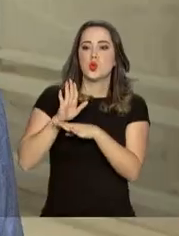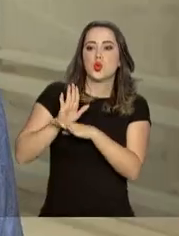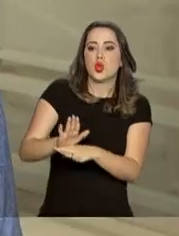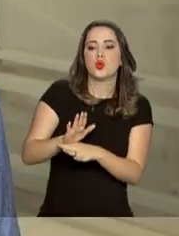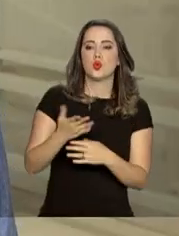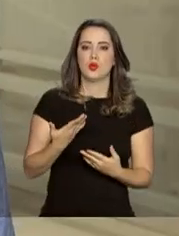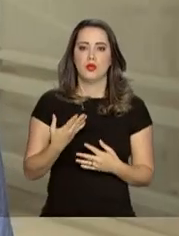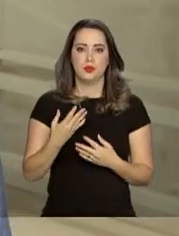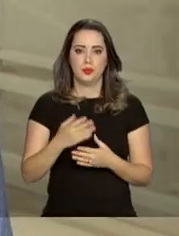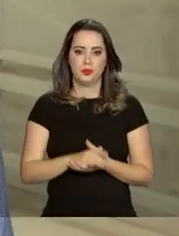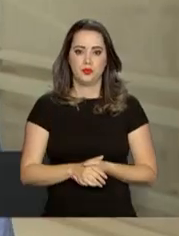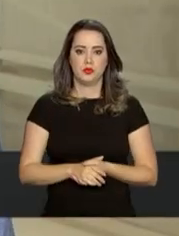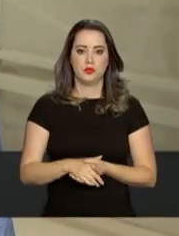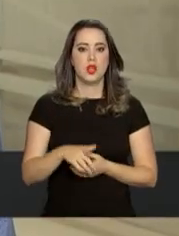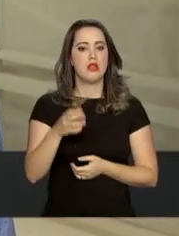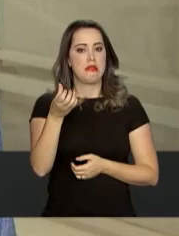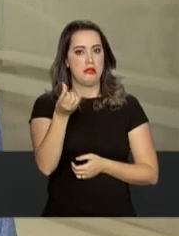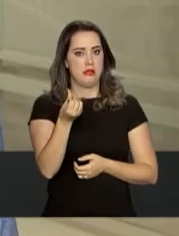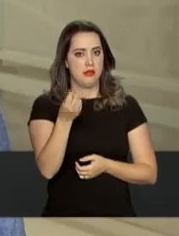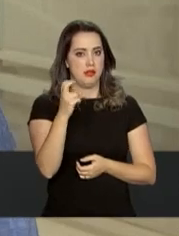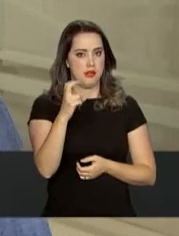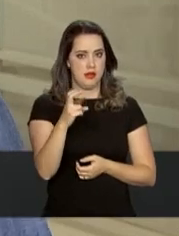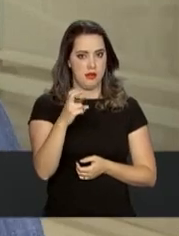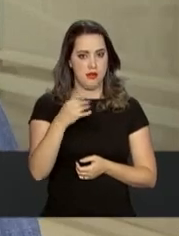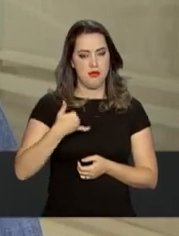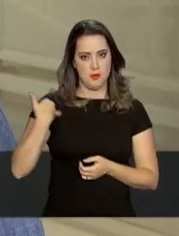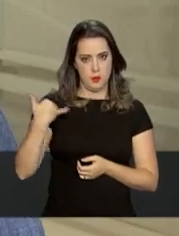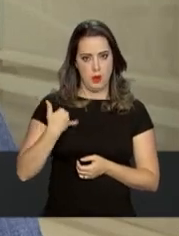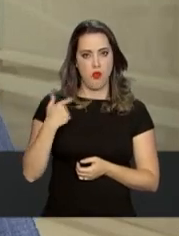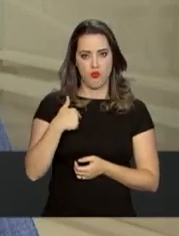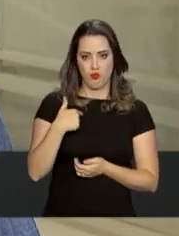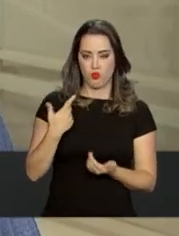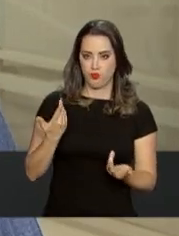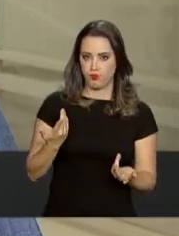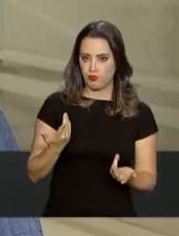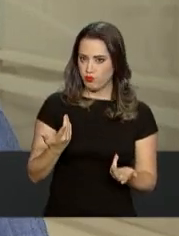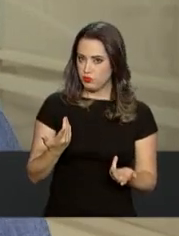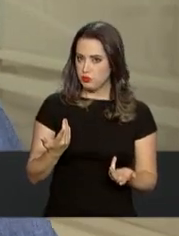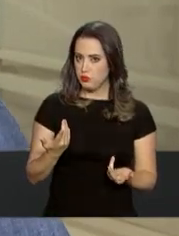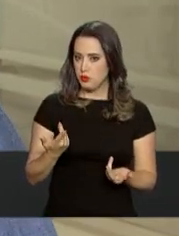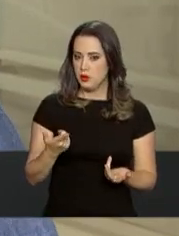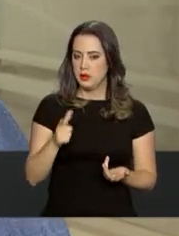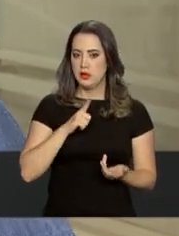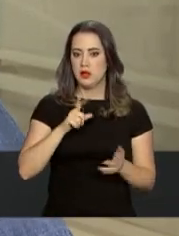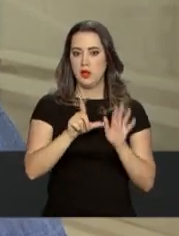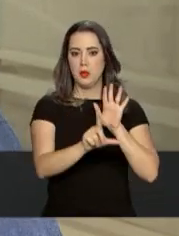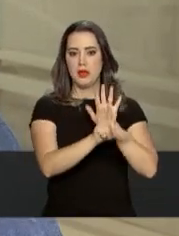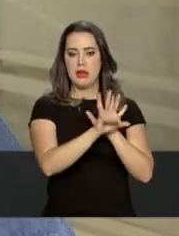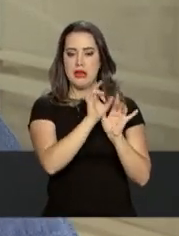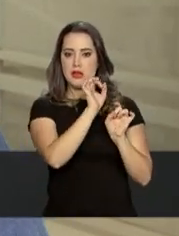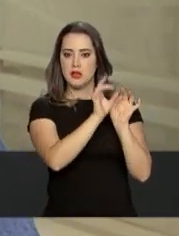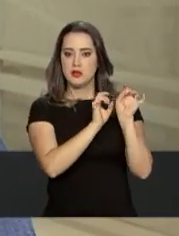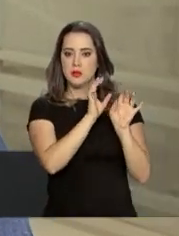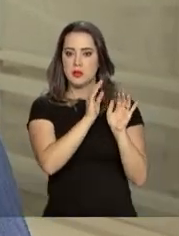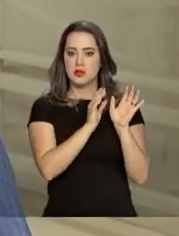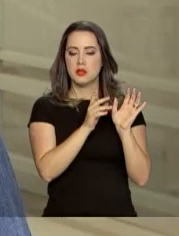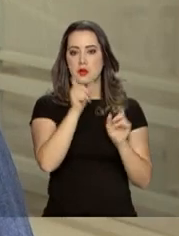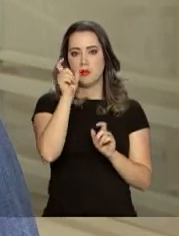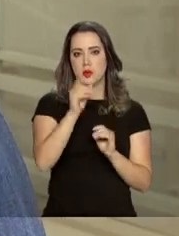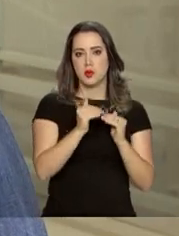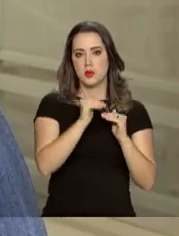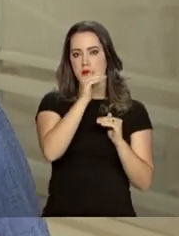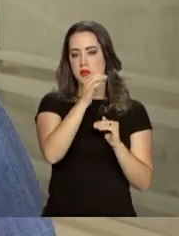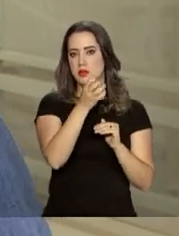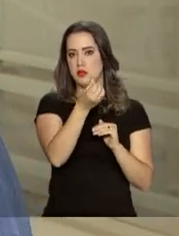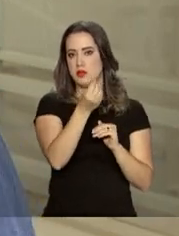eu fiz 65 anos e tem uma legislação específica para quem tem essa idade